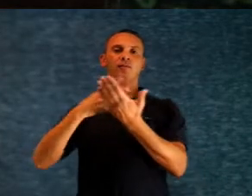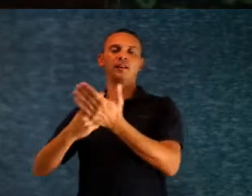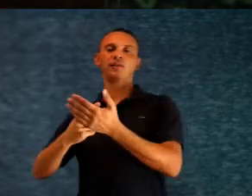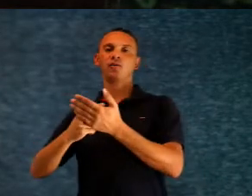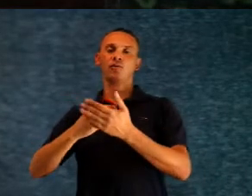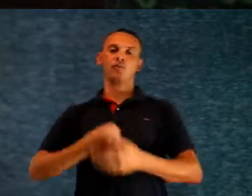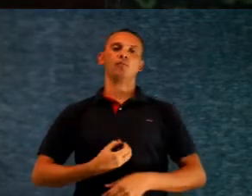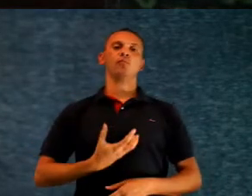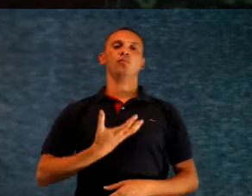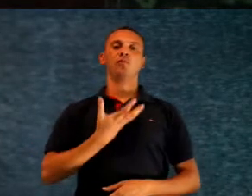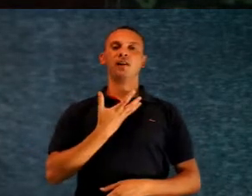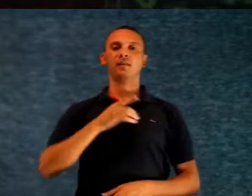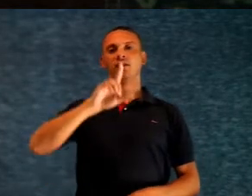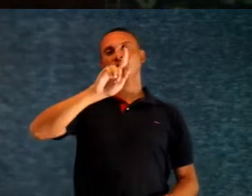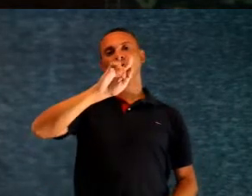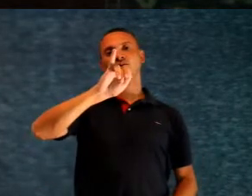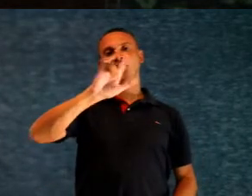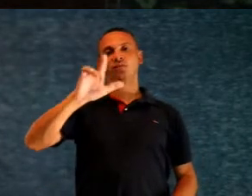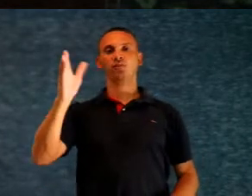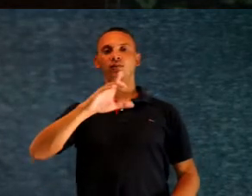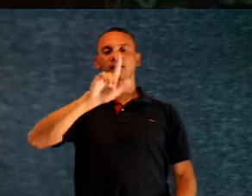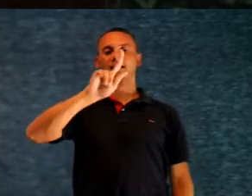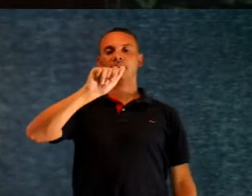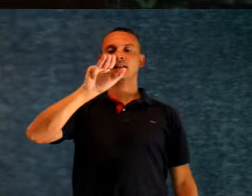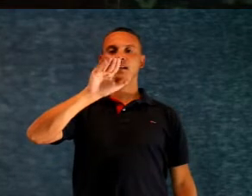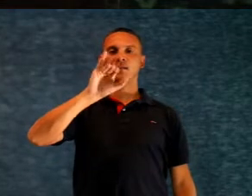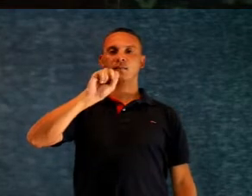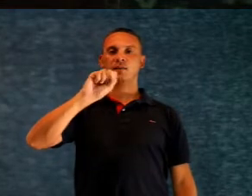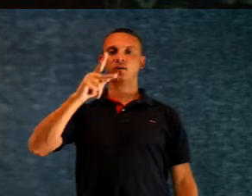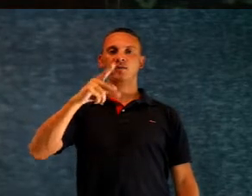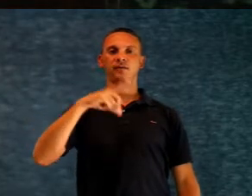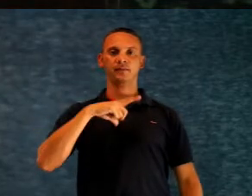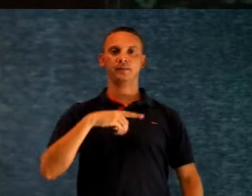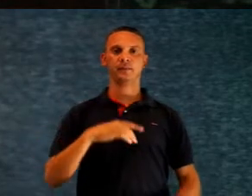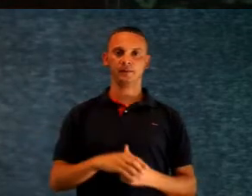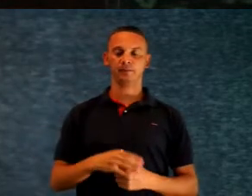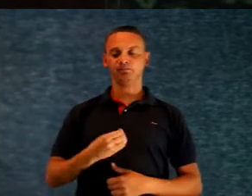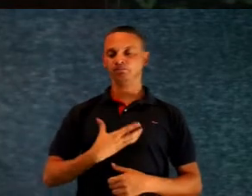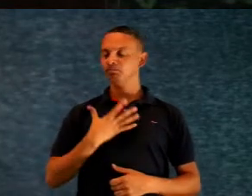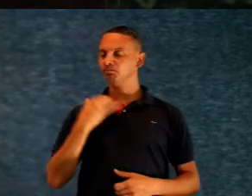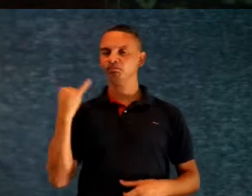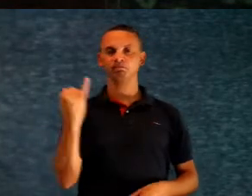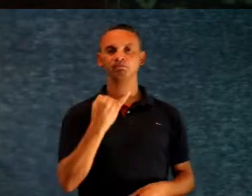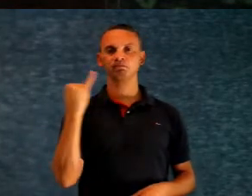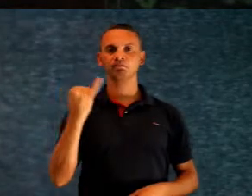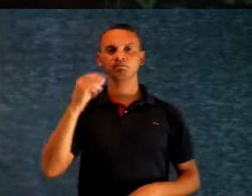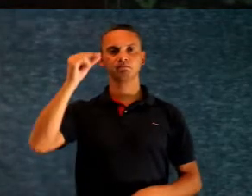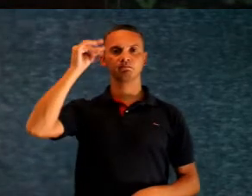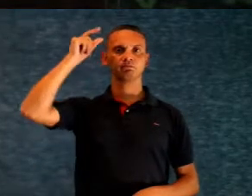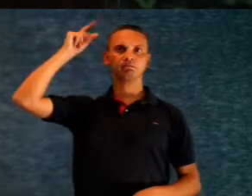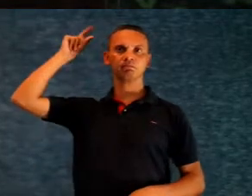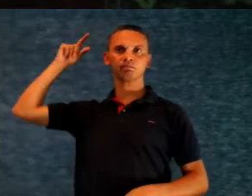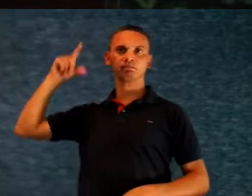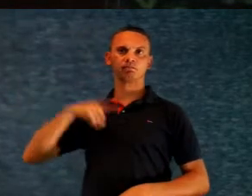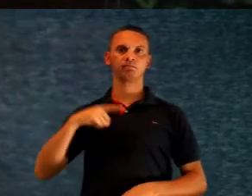Ele traduziu direto do acádio para o português esse poema importantíssimo, que é um dos mais antigos de que se